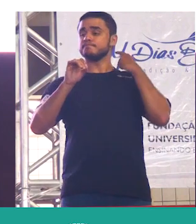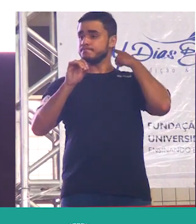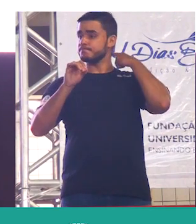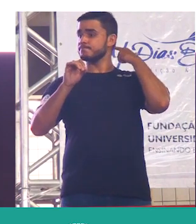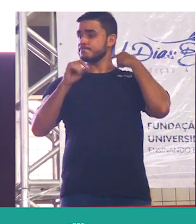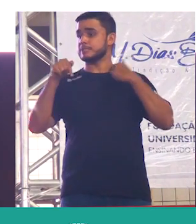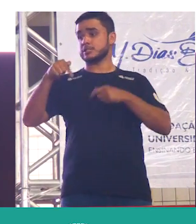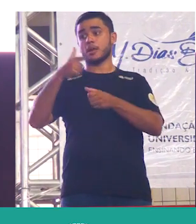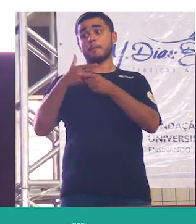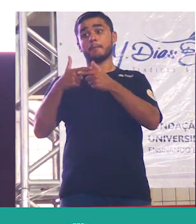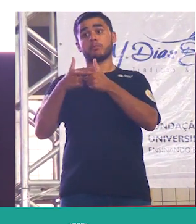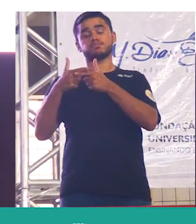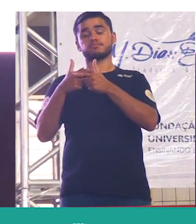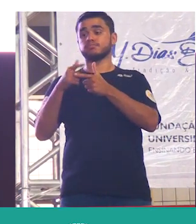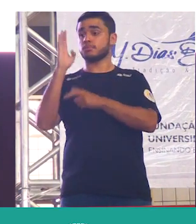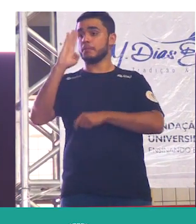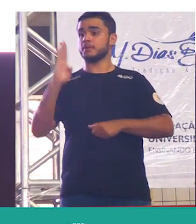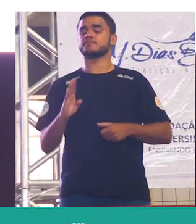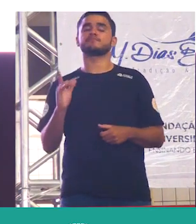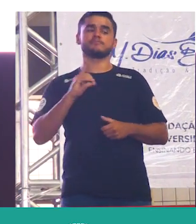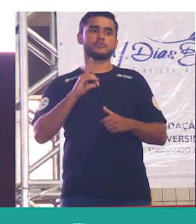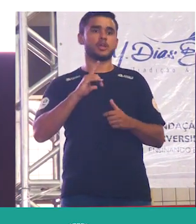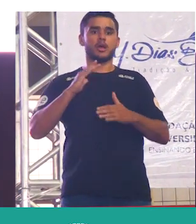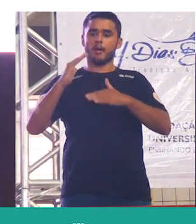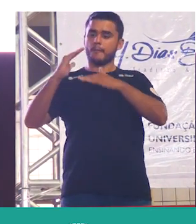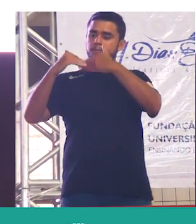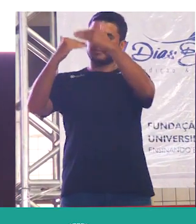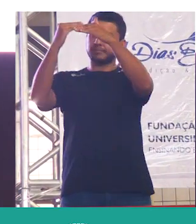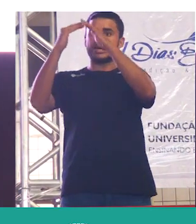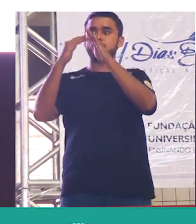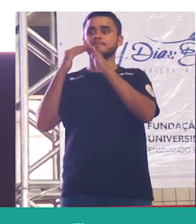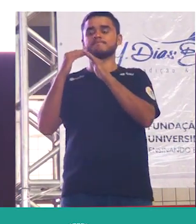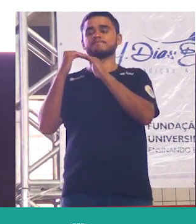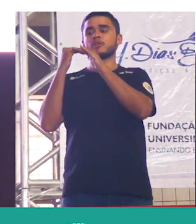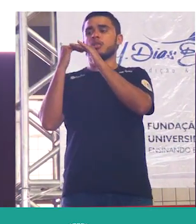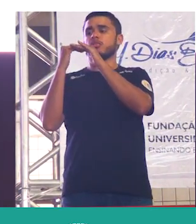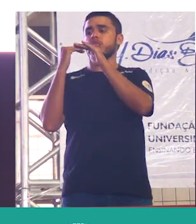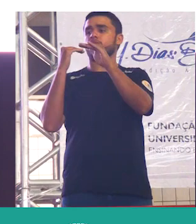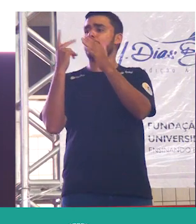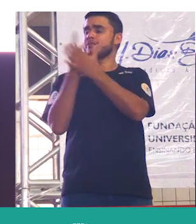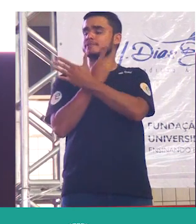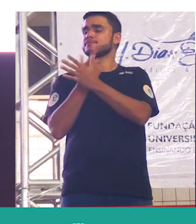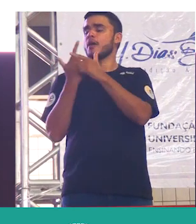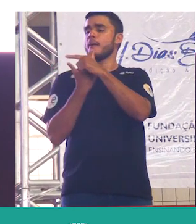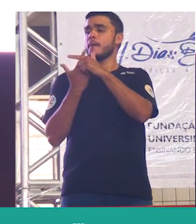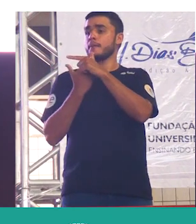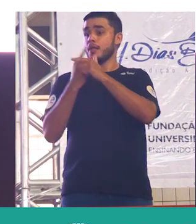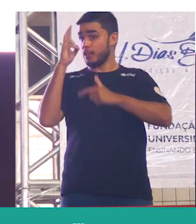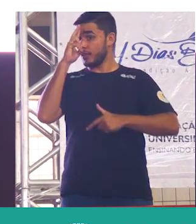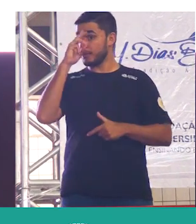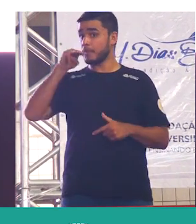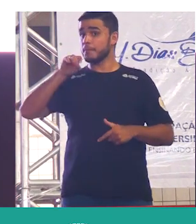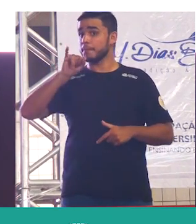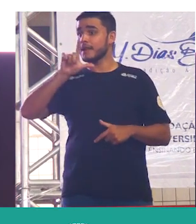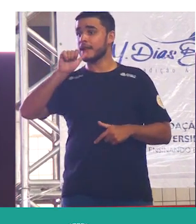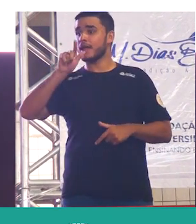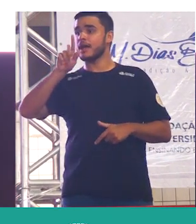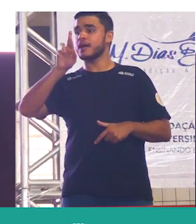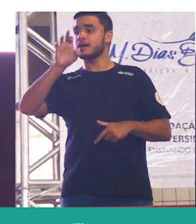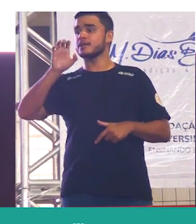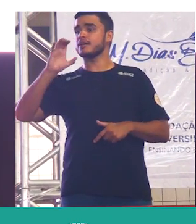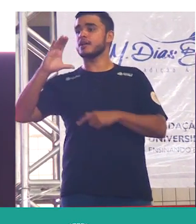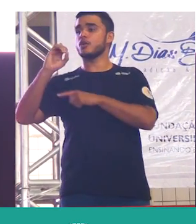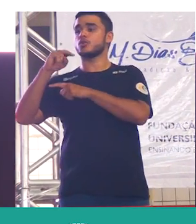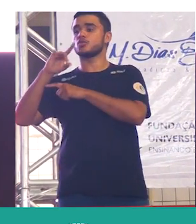o Brasil. E o nosso crescimento econômico também ficou abalado. O milagre econômico